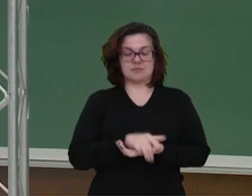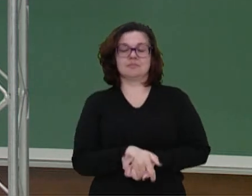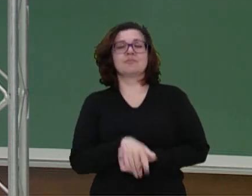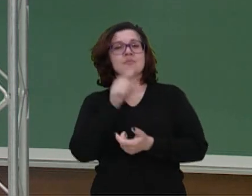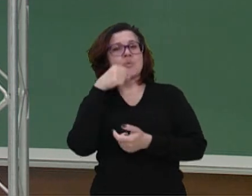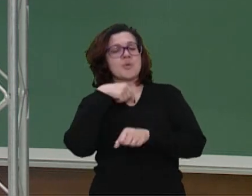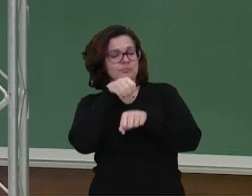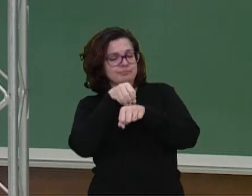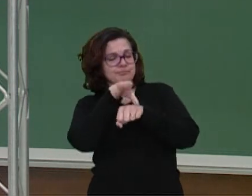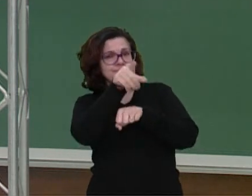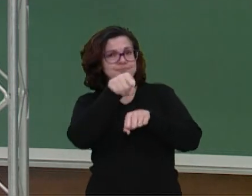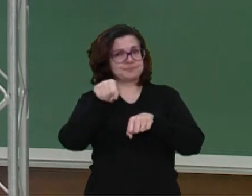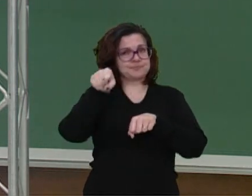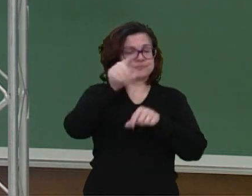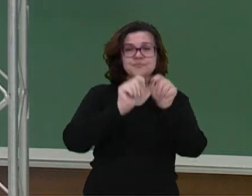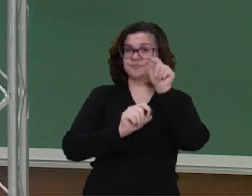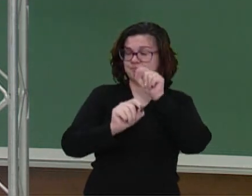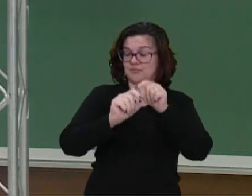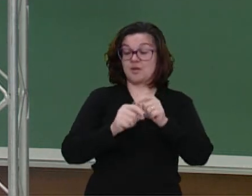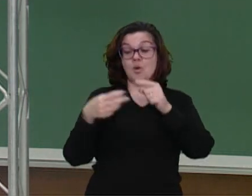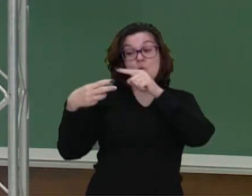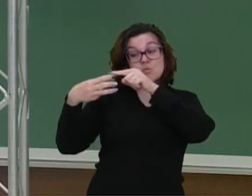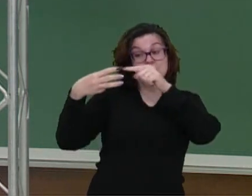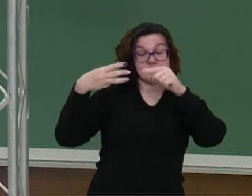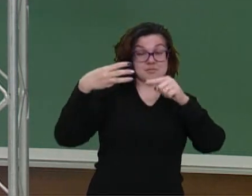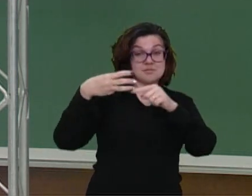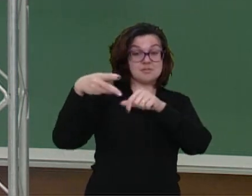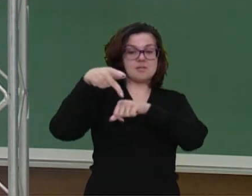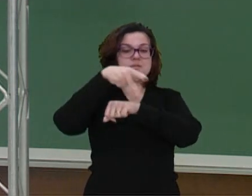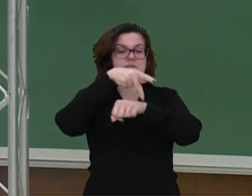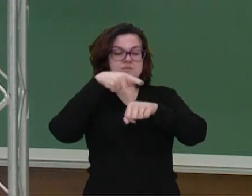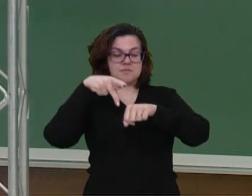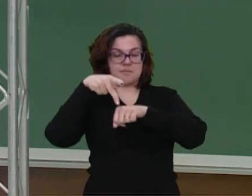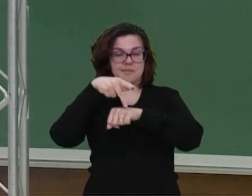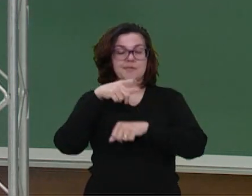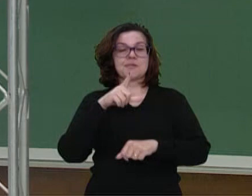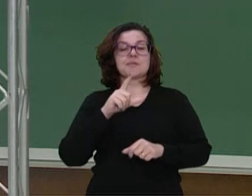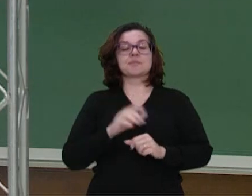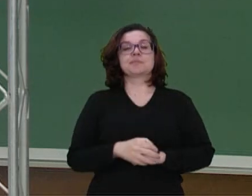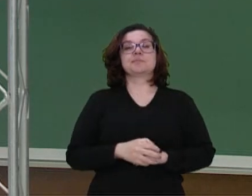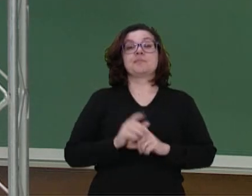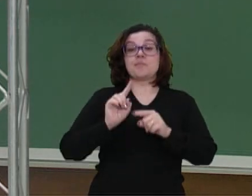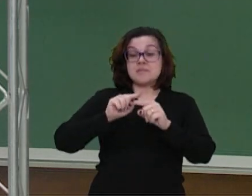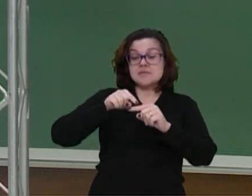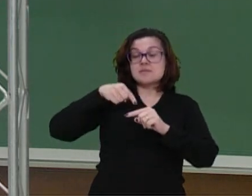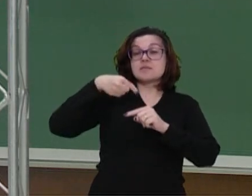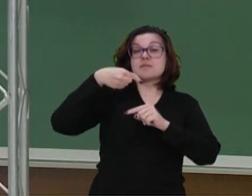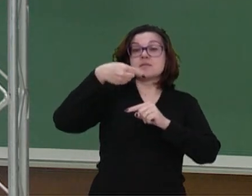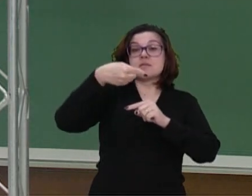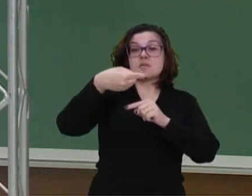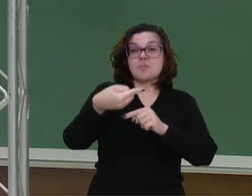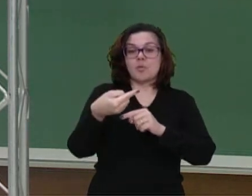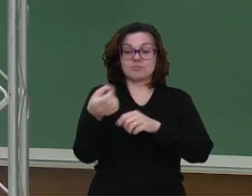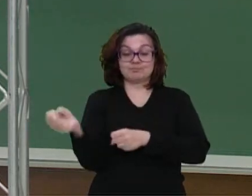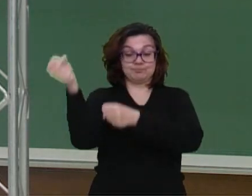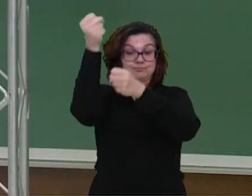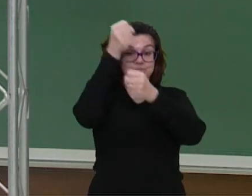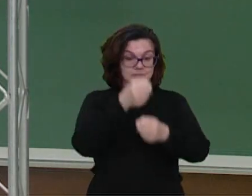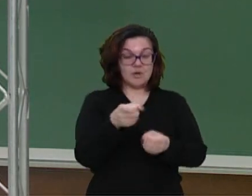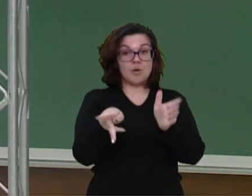quer chamar a atenção é para o seguinte: nesses três países havia, depois da implantação desses